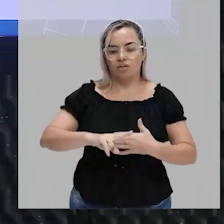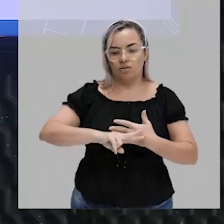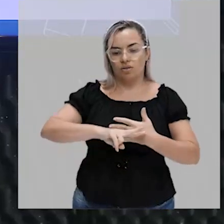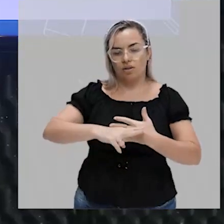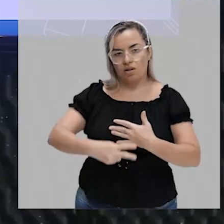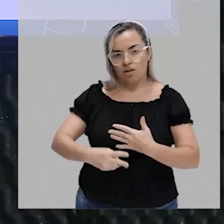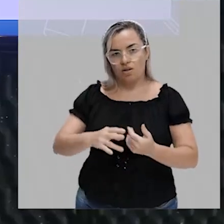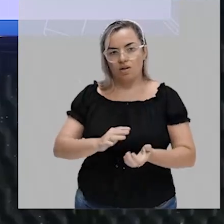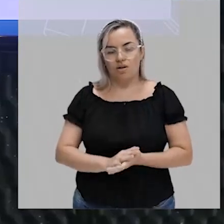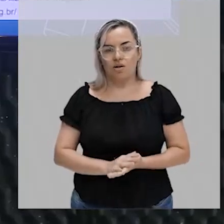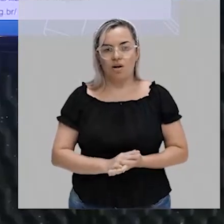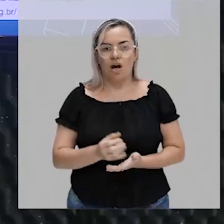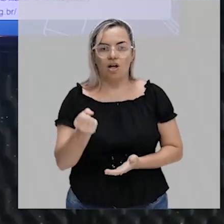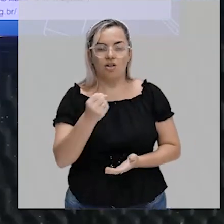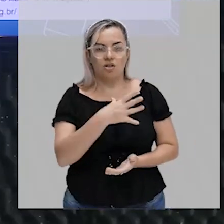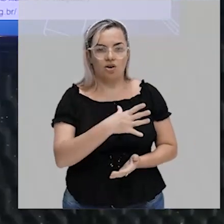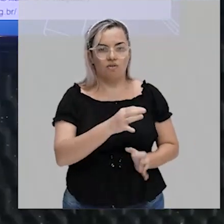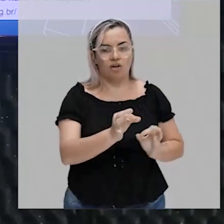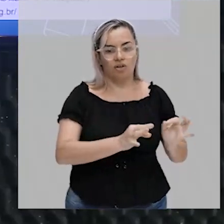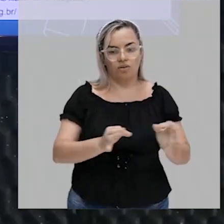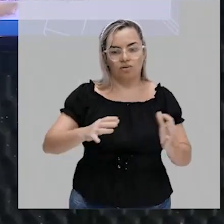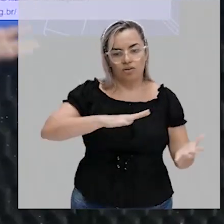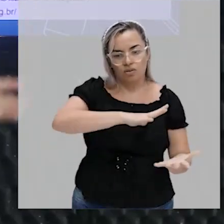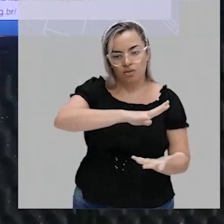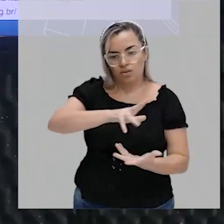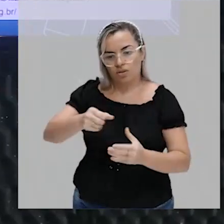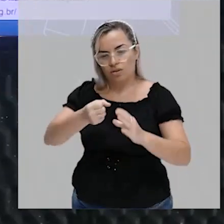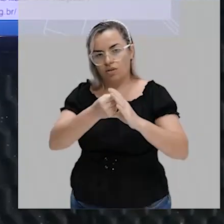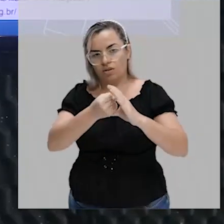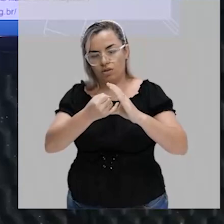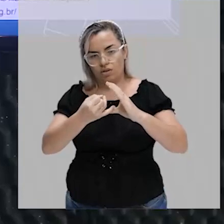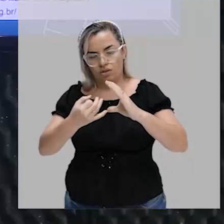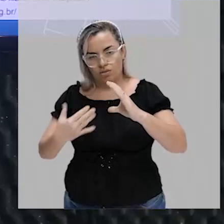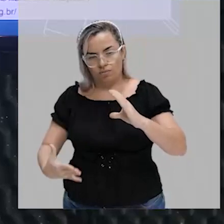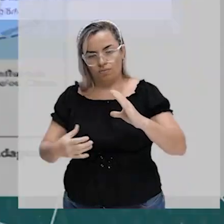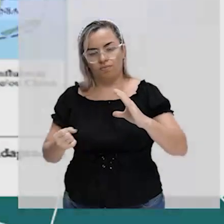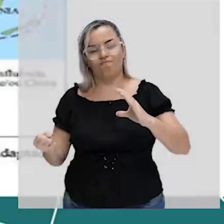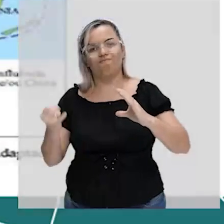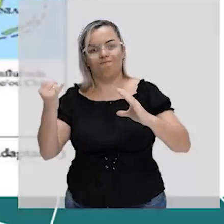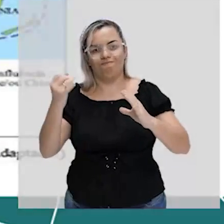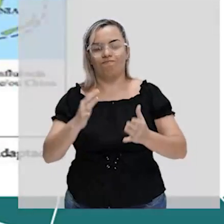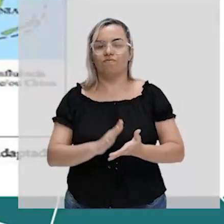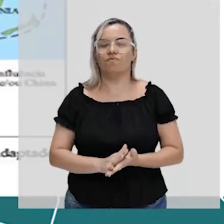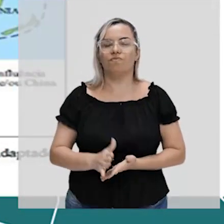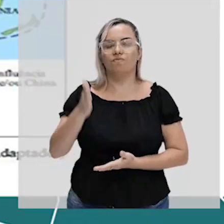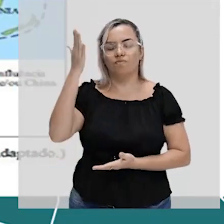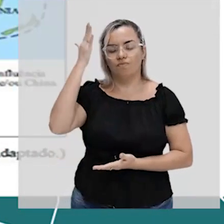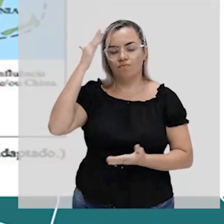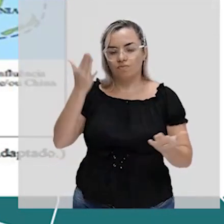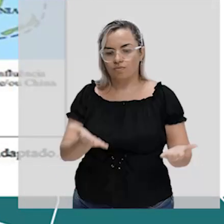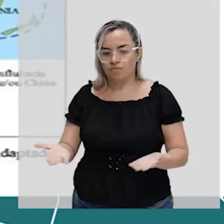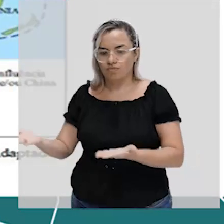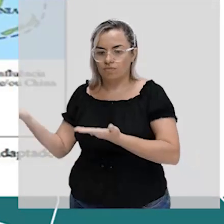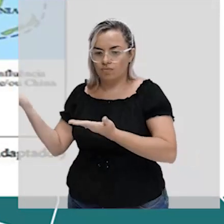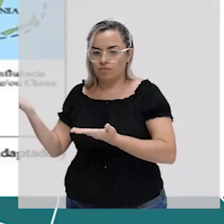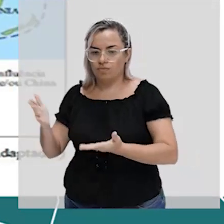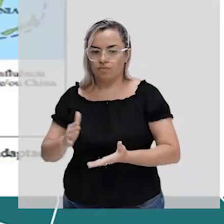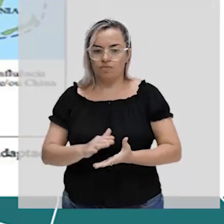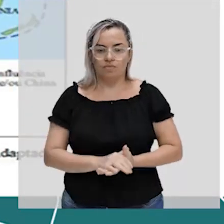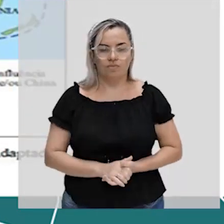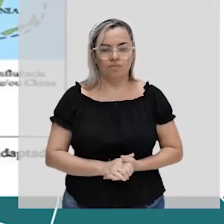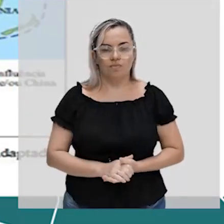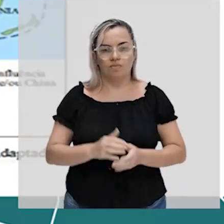suas características importantes. Olhando aqui, por exemplo, no mapa, fica muito claro, né? As zonas de influência, tu tem os Estados Unidos